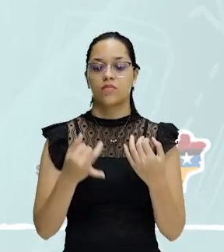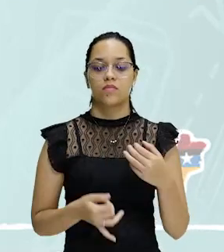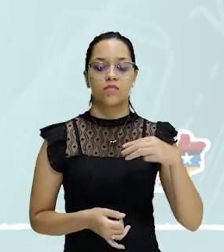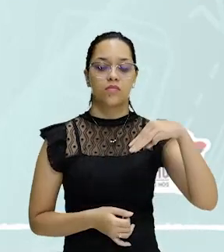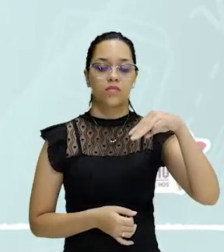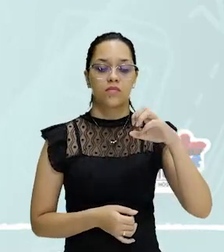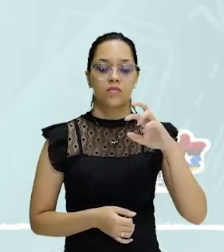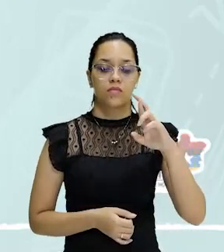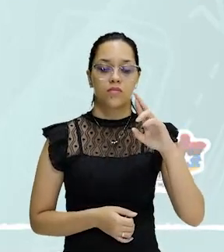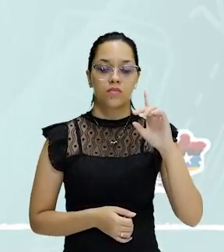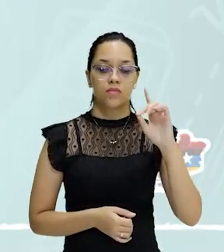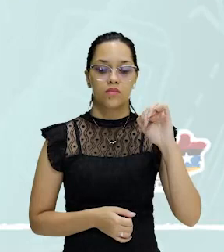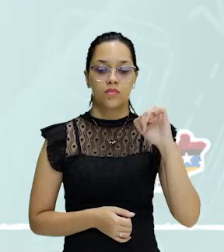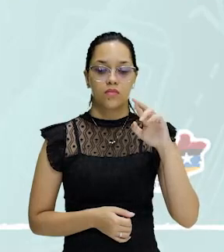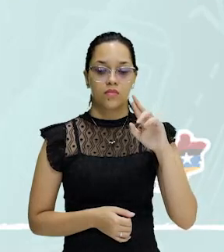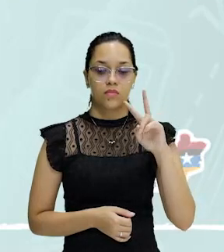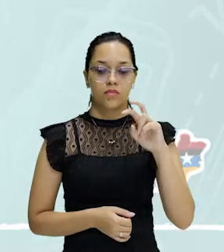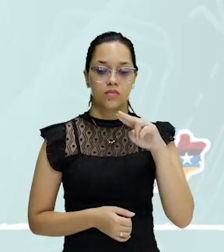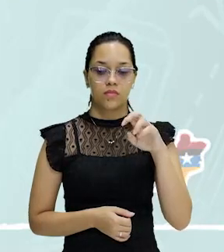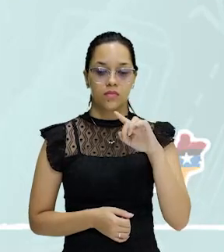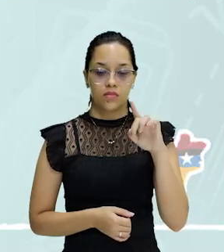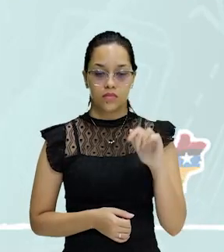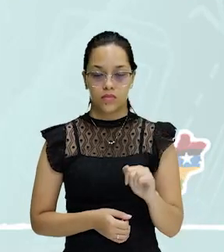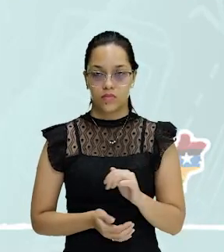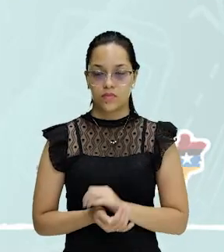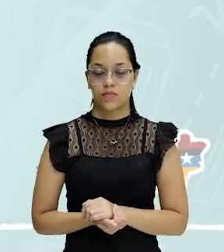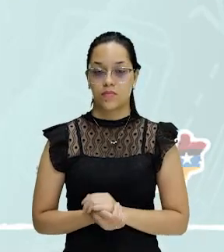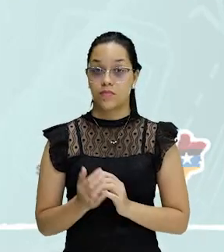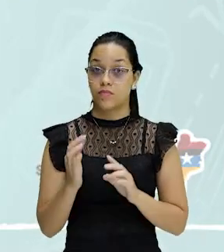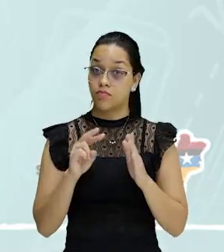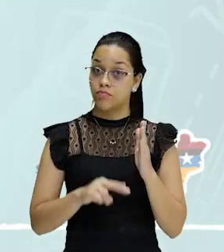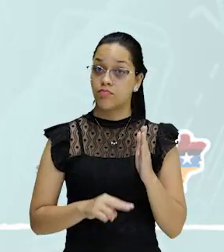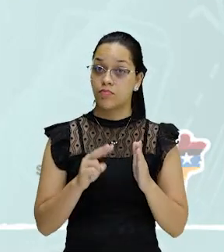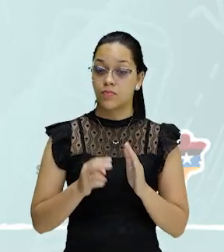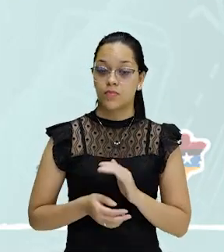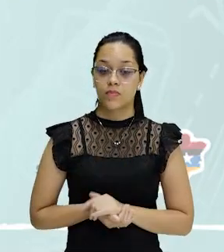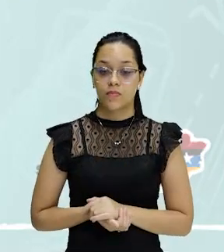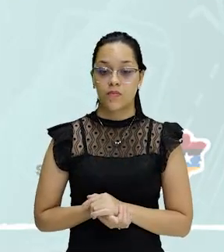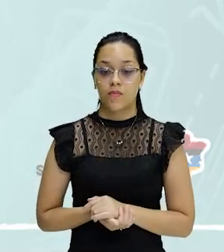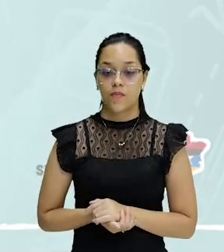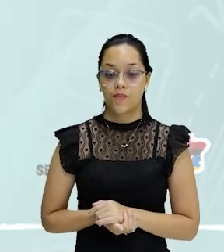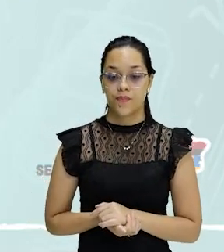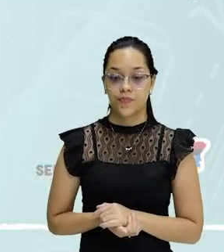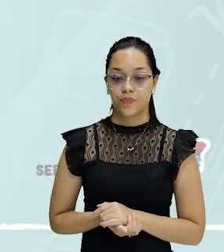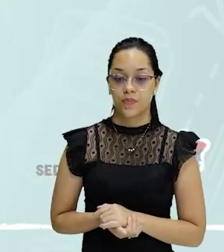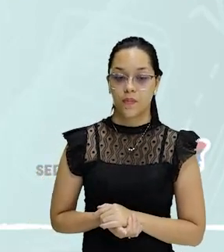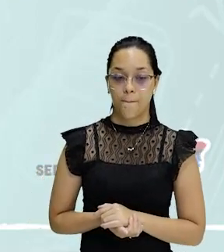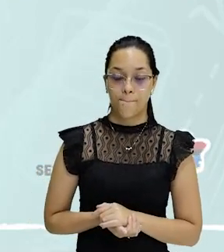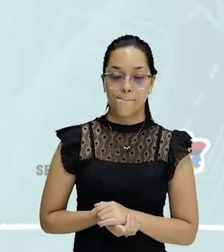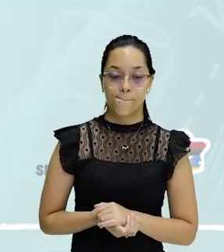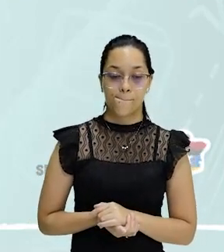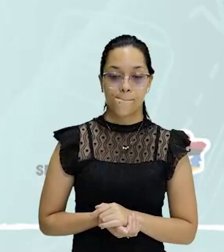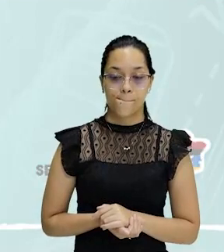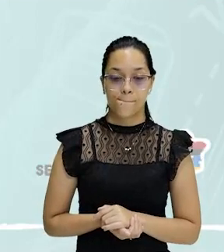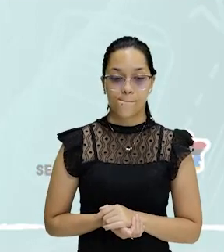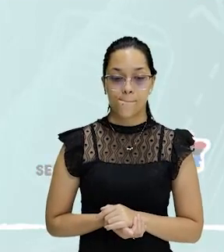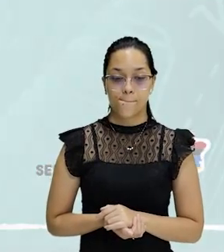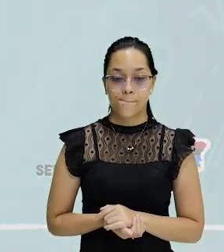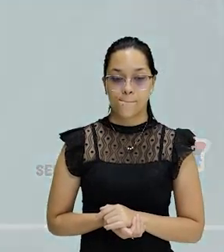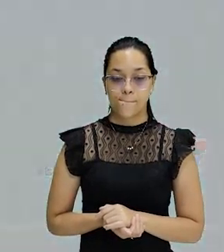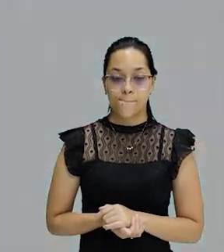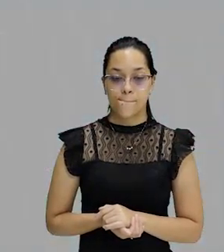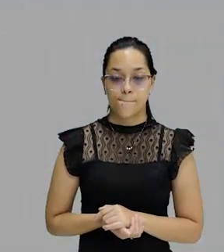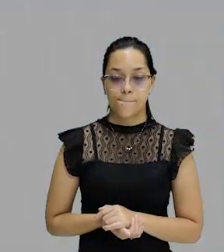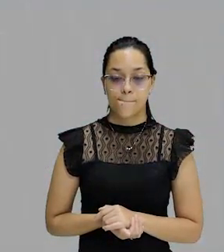sobre o Mercador de Veneza. É uma peça de teatro escrita por William Shakespeare.